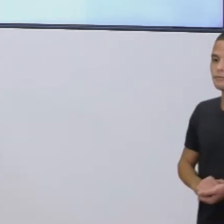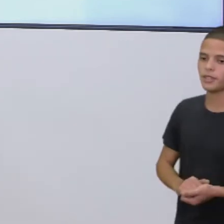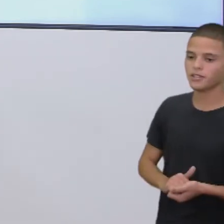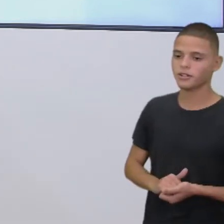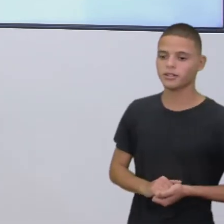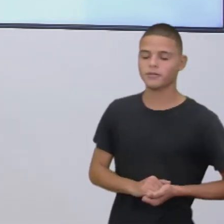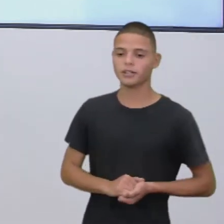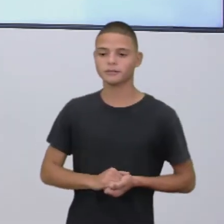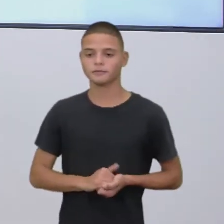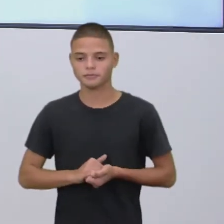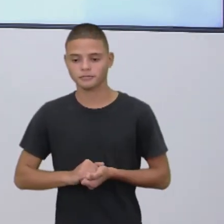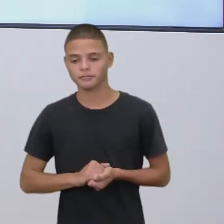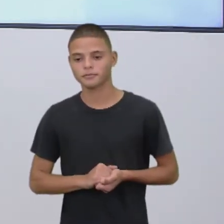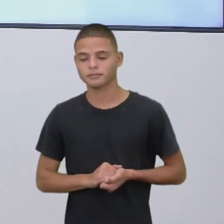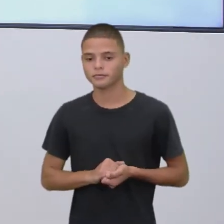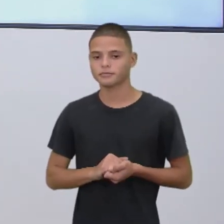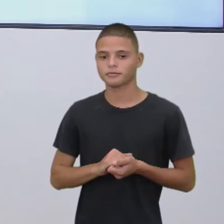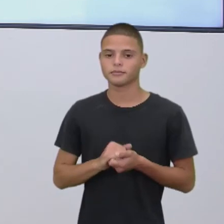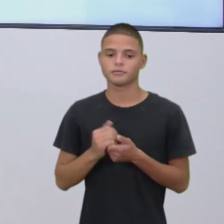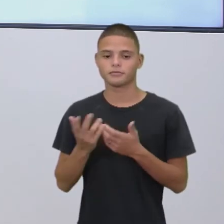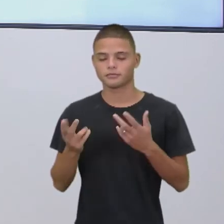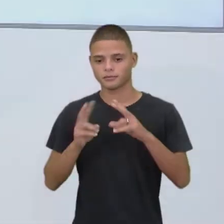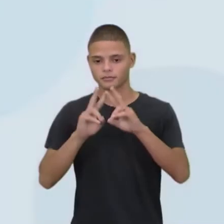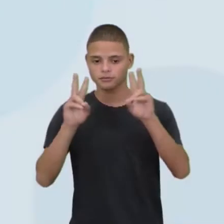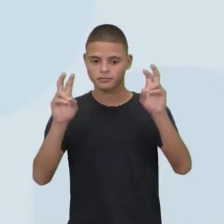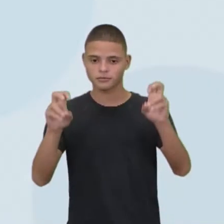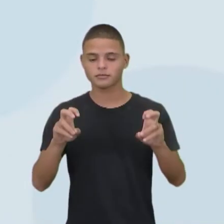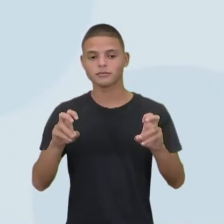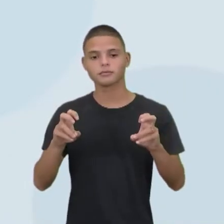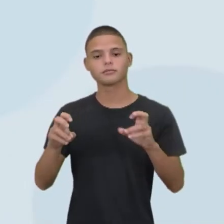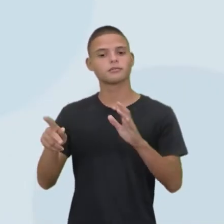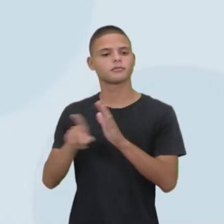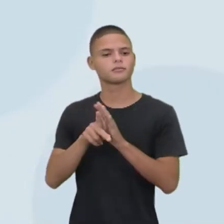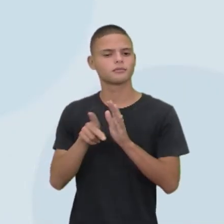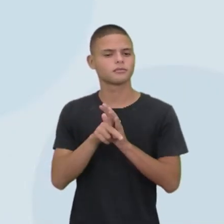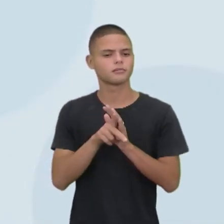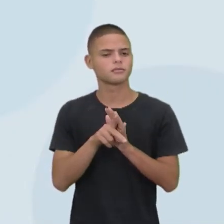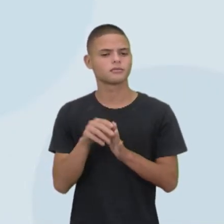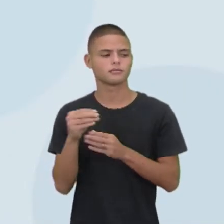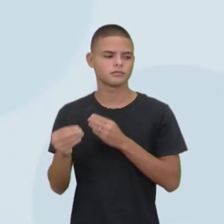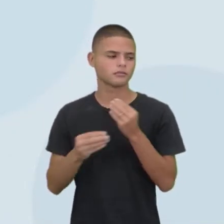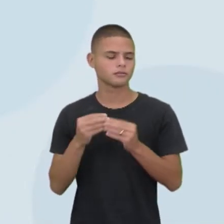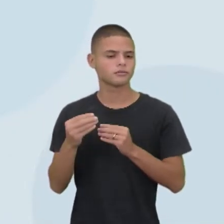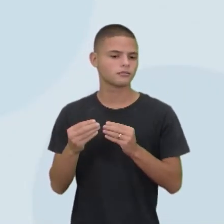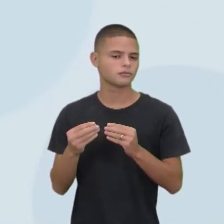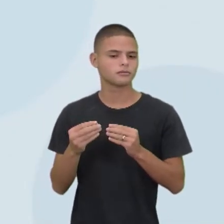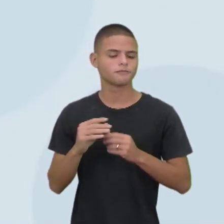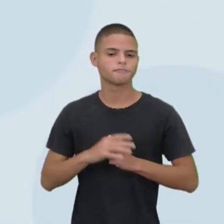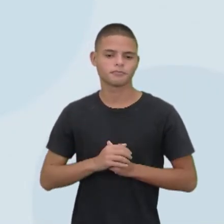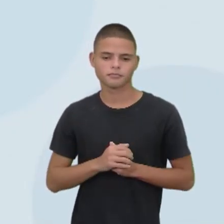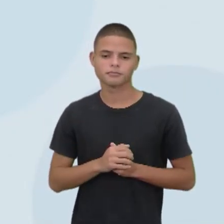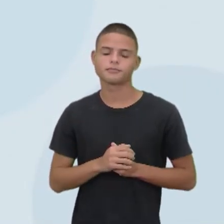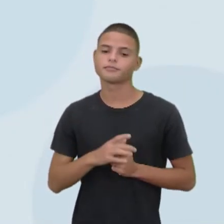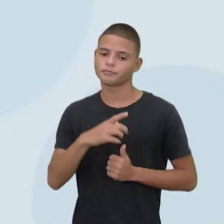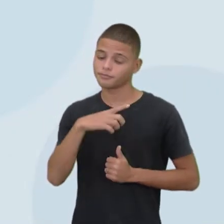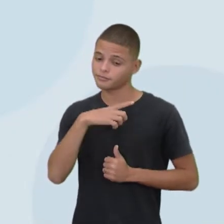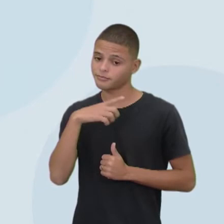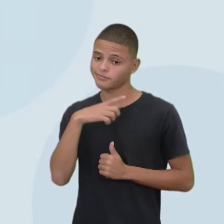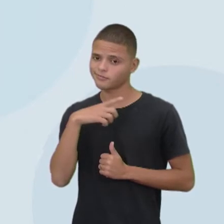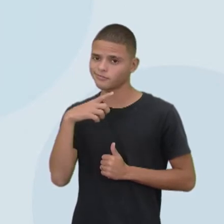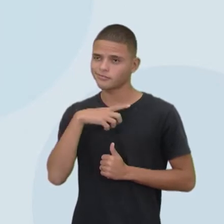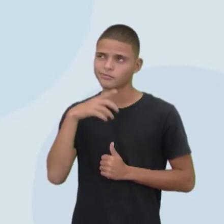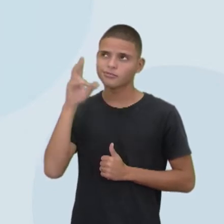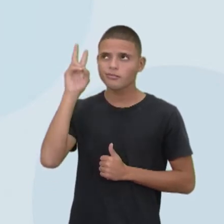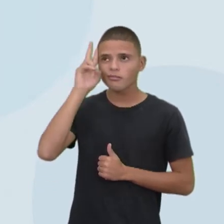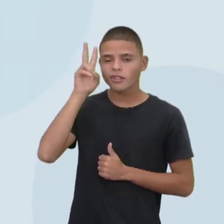qualitativas nominais. Professor, mas eu tenho que ficar guardando tudo isso, tal, decorando. Não, na verdade você não tem que ficar decorando nem